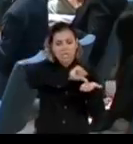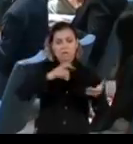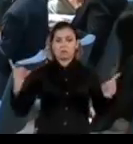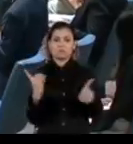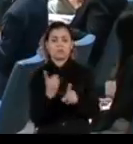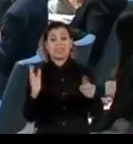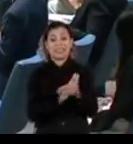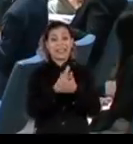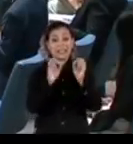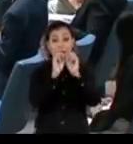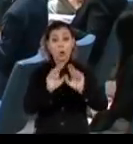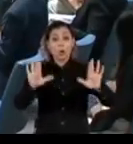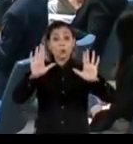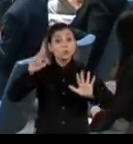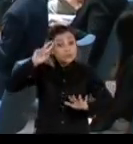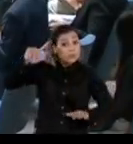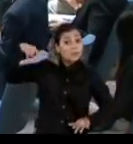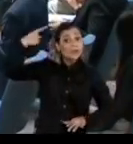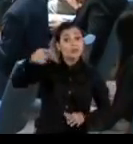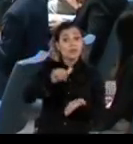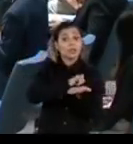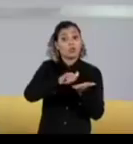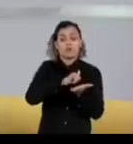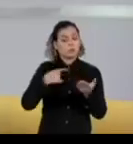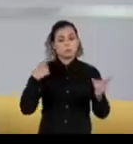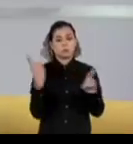da ONU na semana que vem em Nova York.